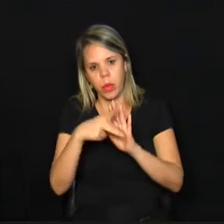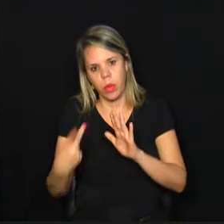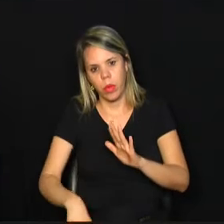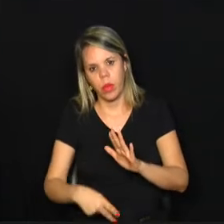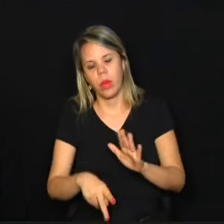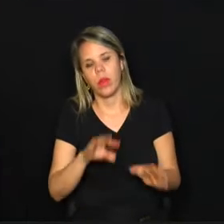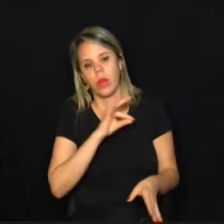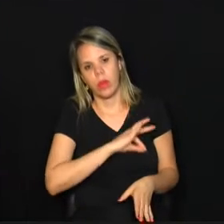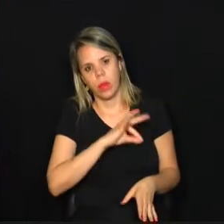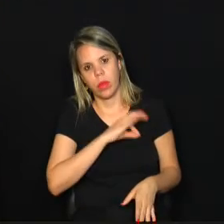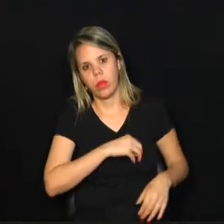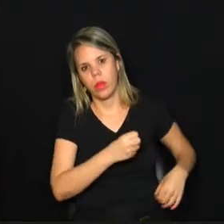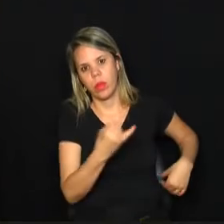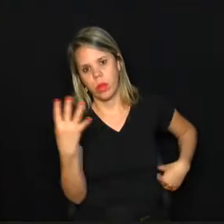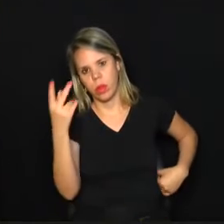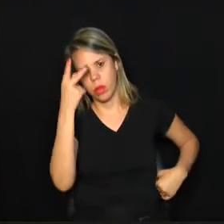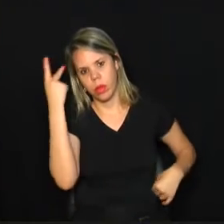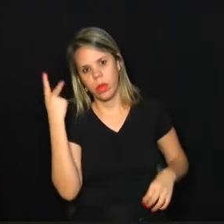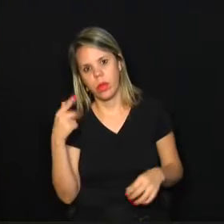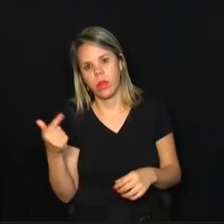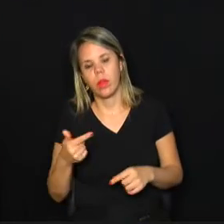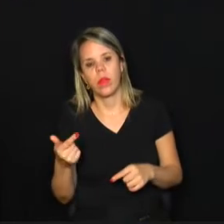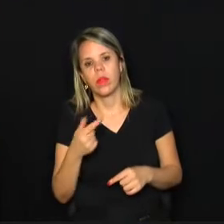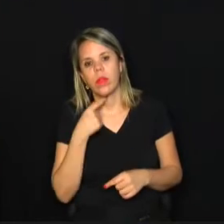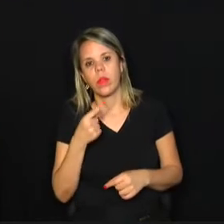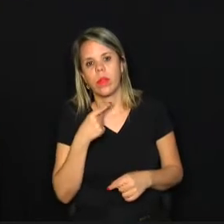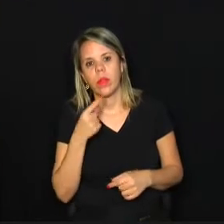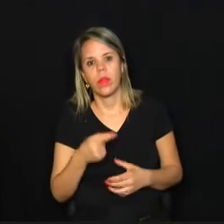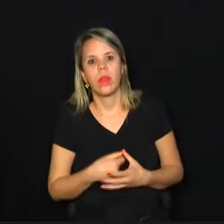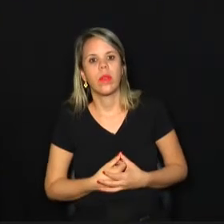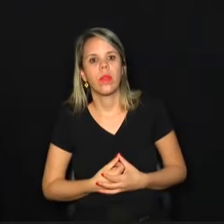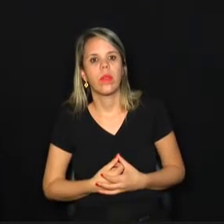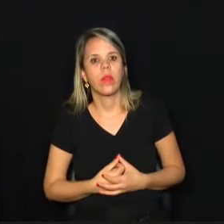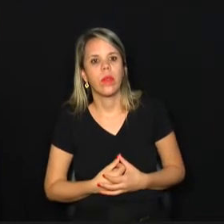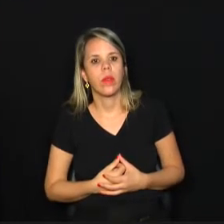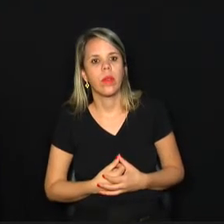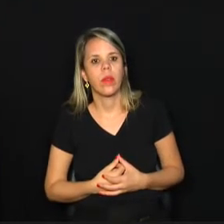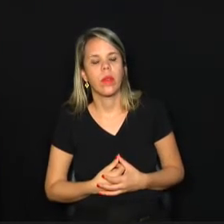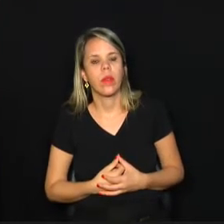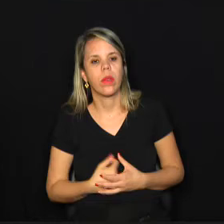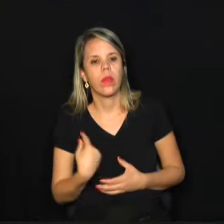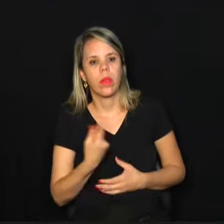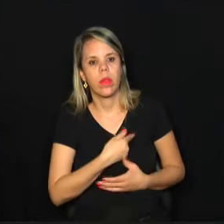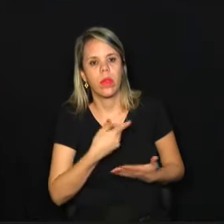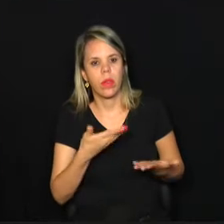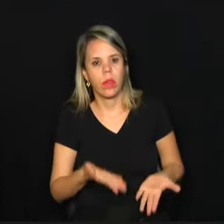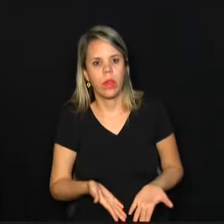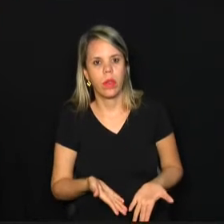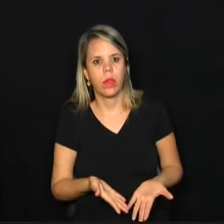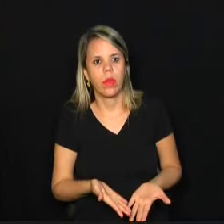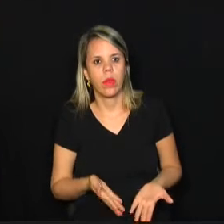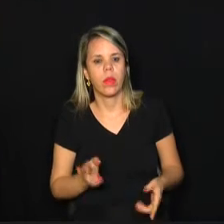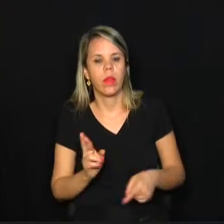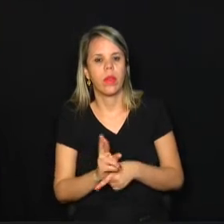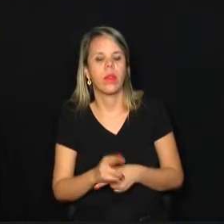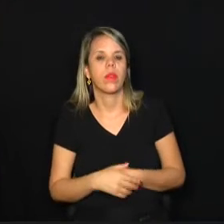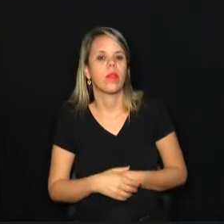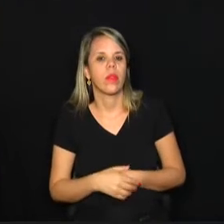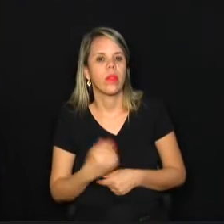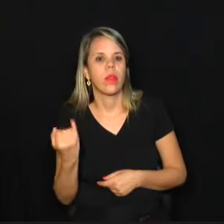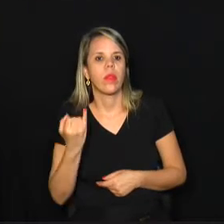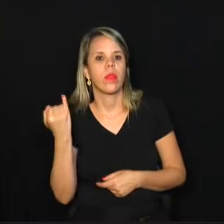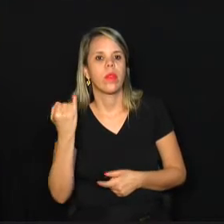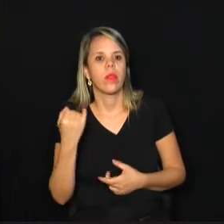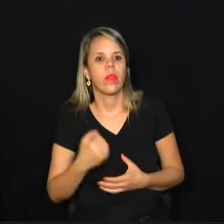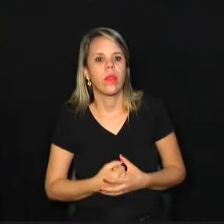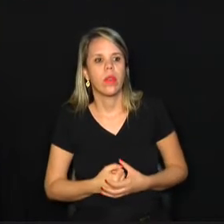folha. E uma segunda questão que, para nós, é um referencial